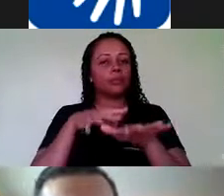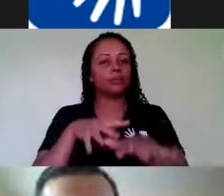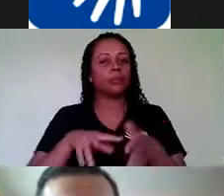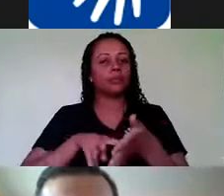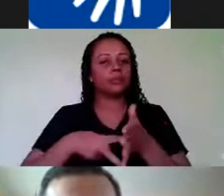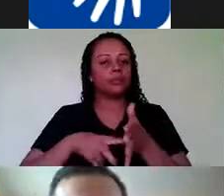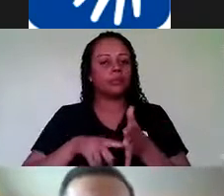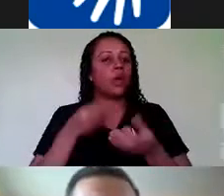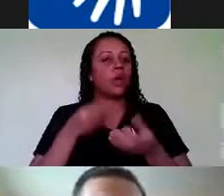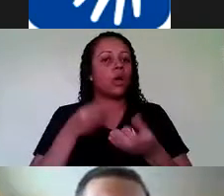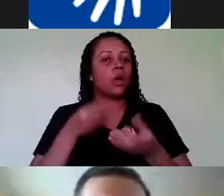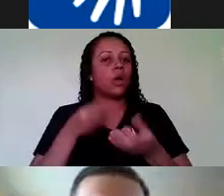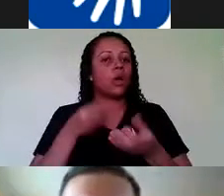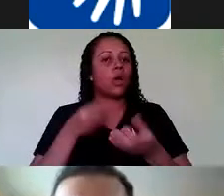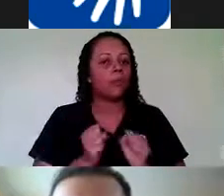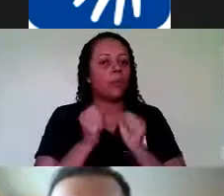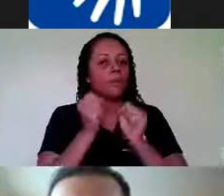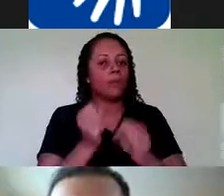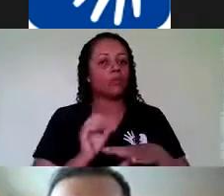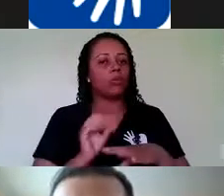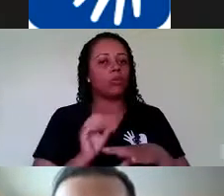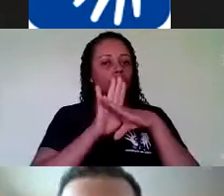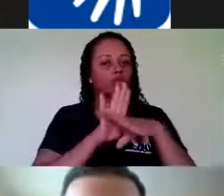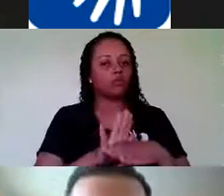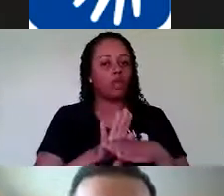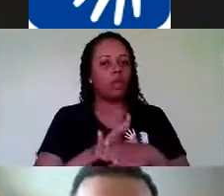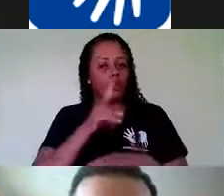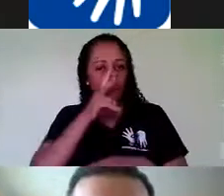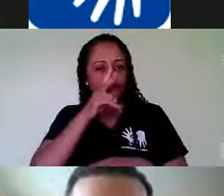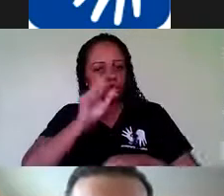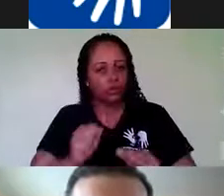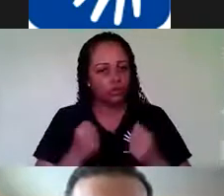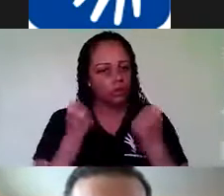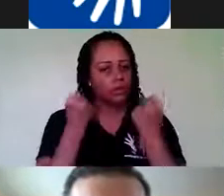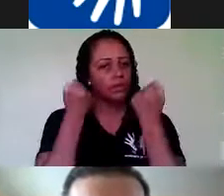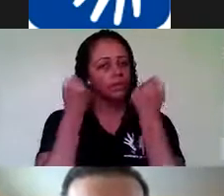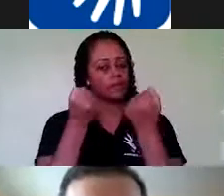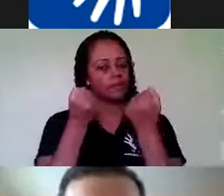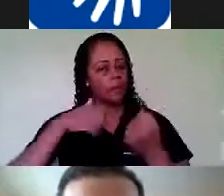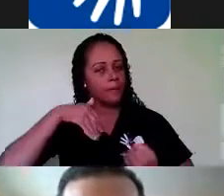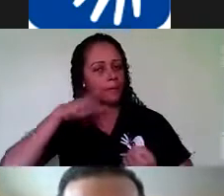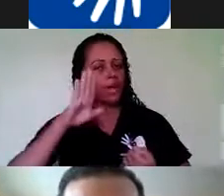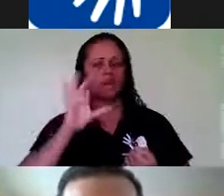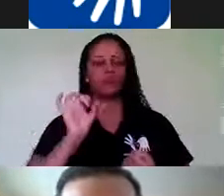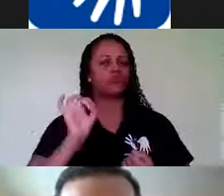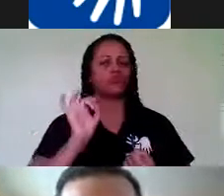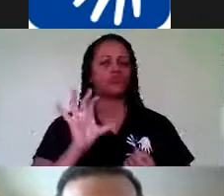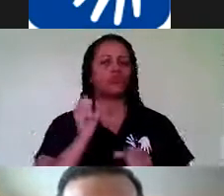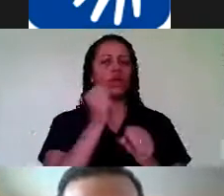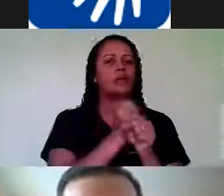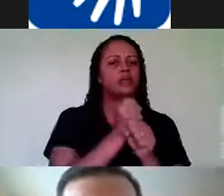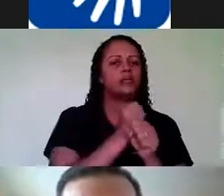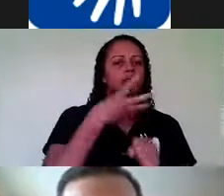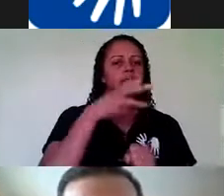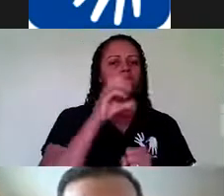pode contribuir e fortalecer cada vez mais aí, não só os 30 anos da lei de cotas, mas, sobretudo,